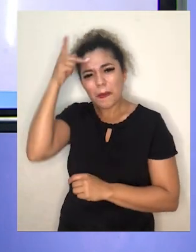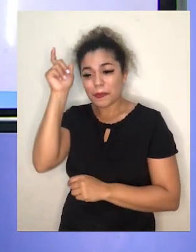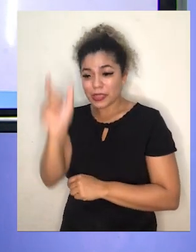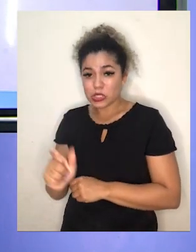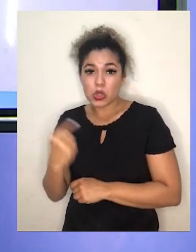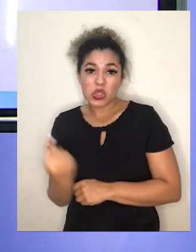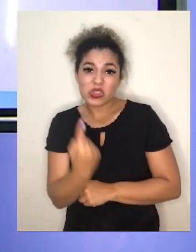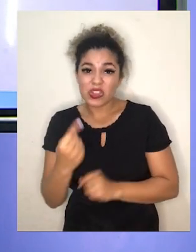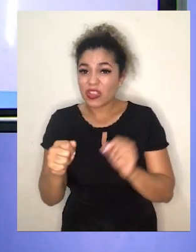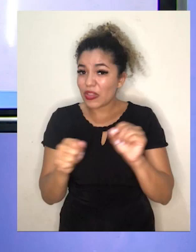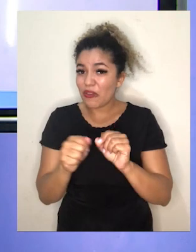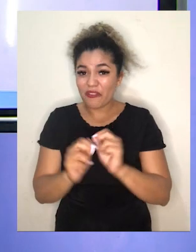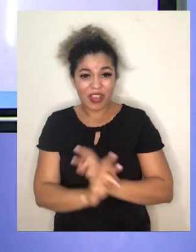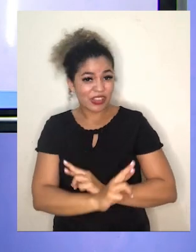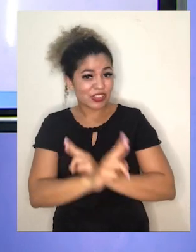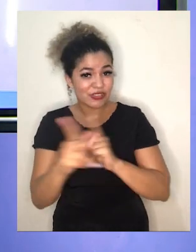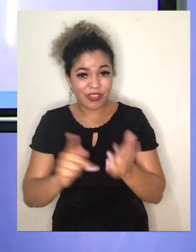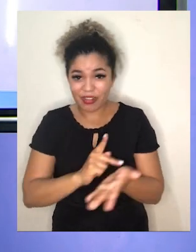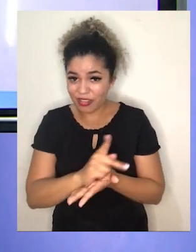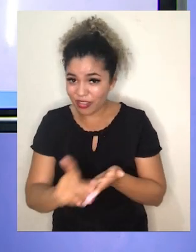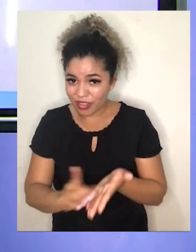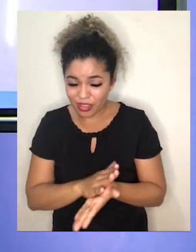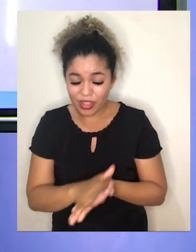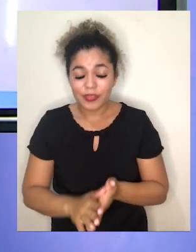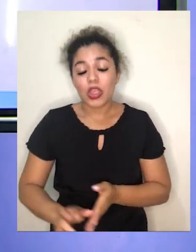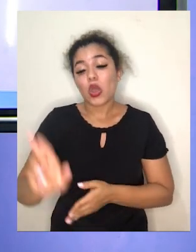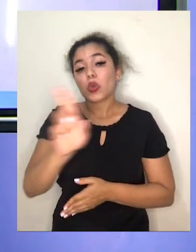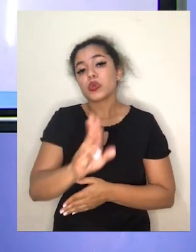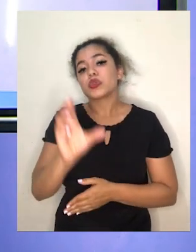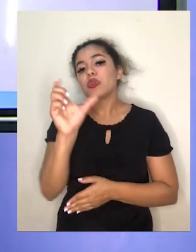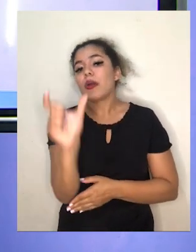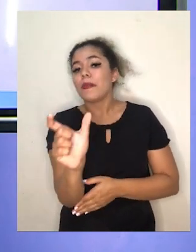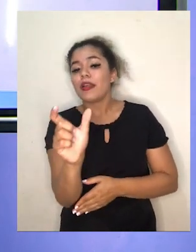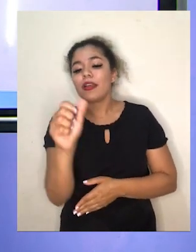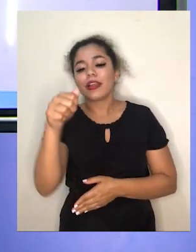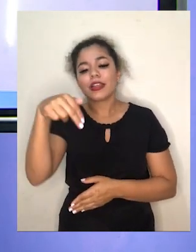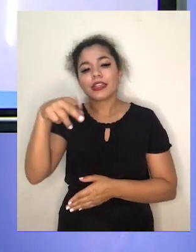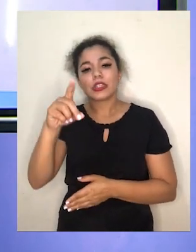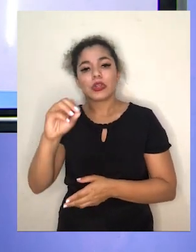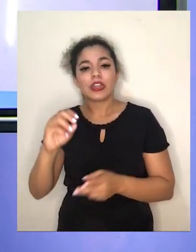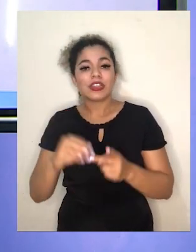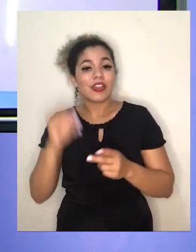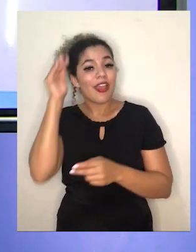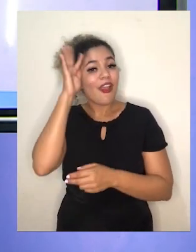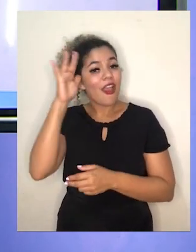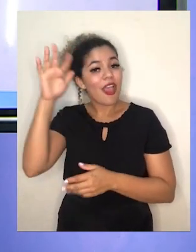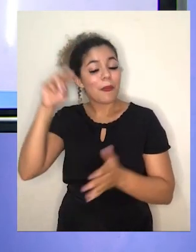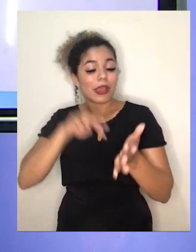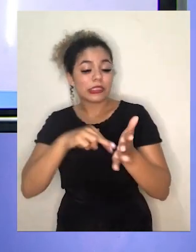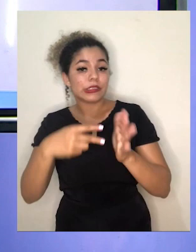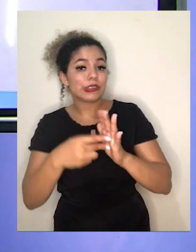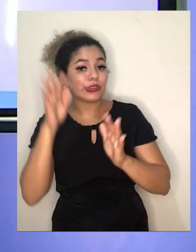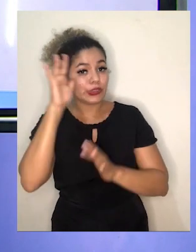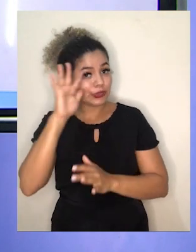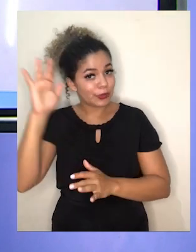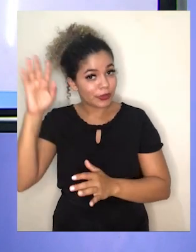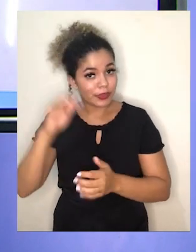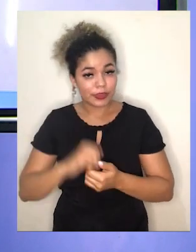diferença. E aí, o autor utilizou a palavra andorinha no seu sentido conotativo, no seu sentido